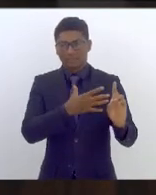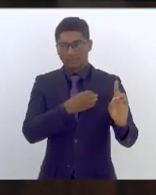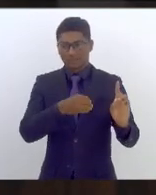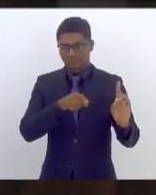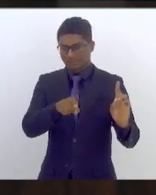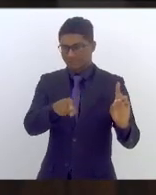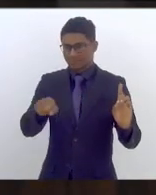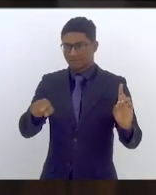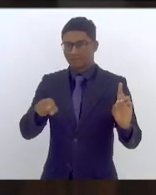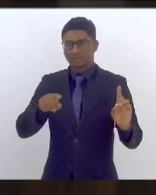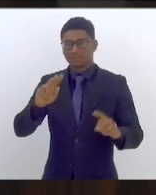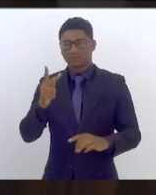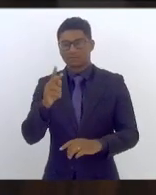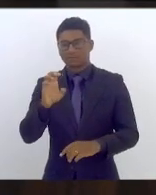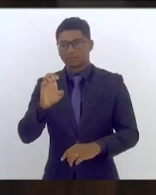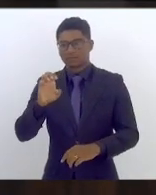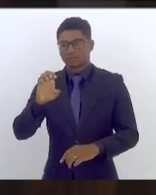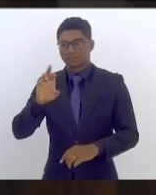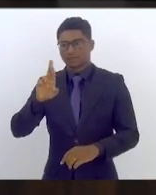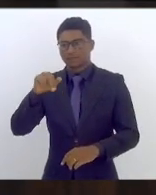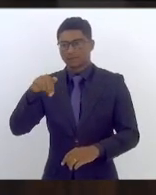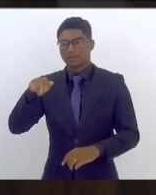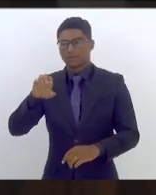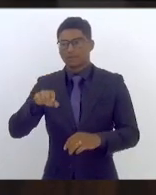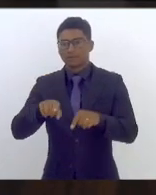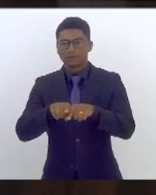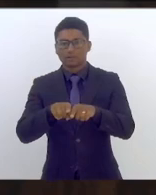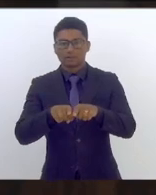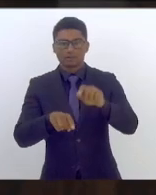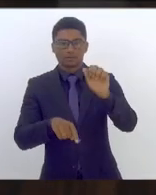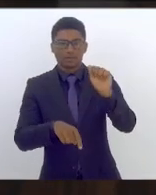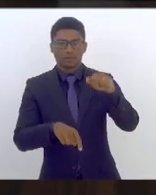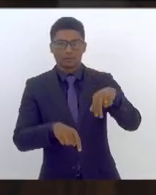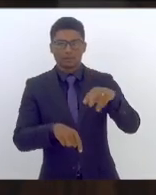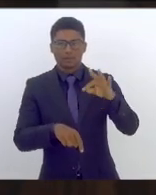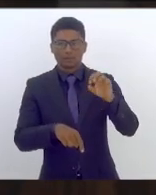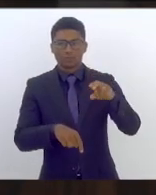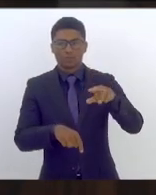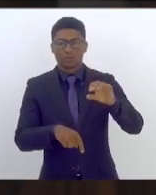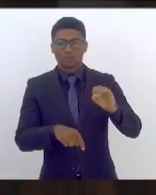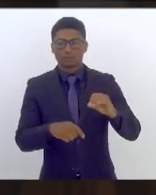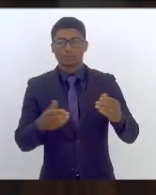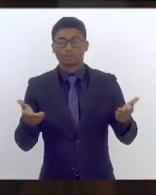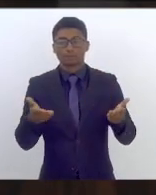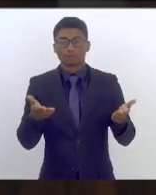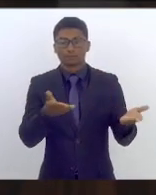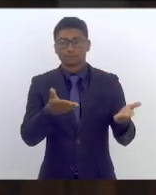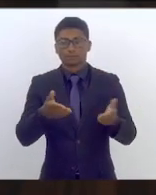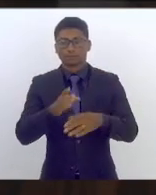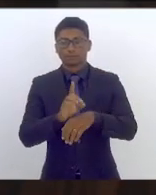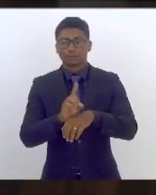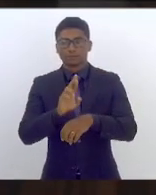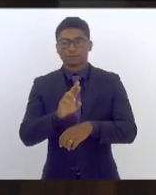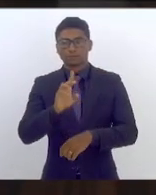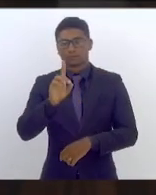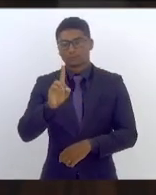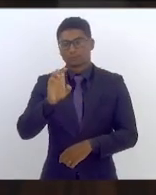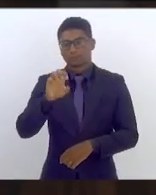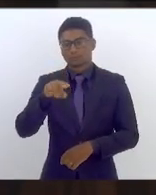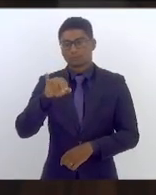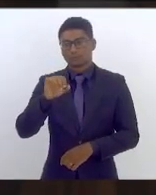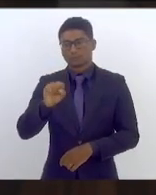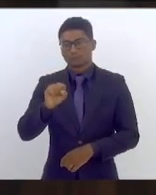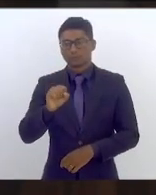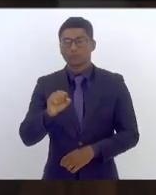e Antônio Macedo Viana passo agora a palavra ao doutor Denis a sete Brasil